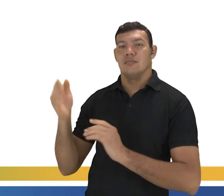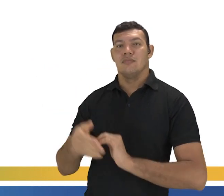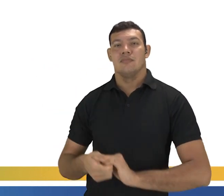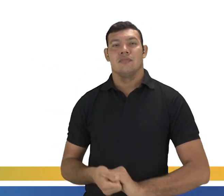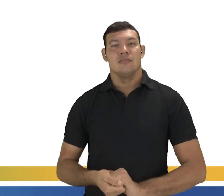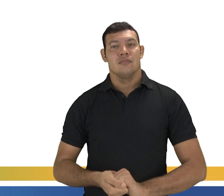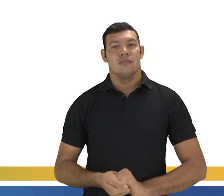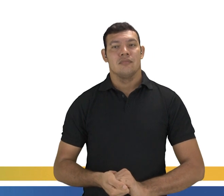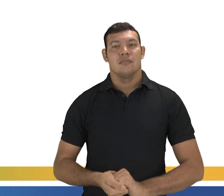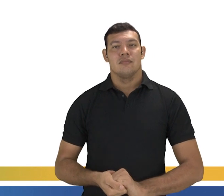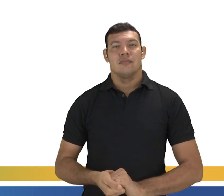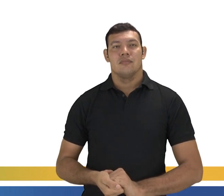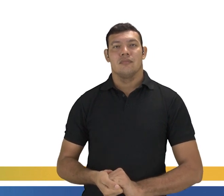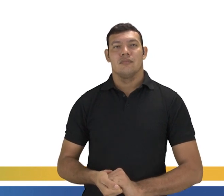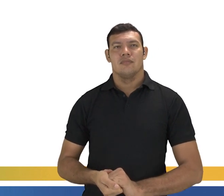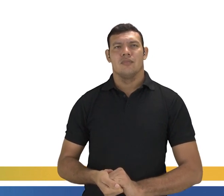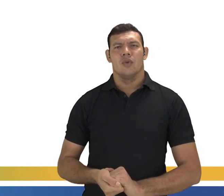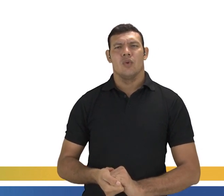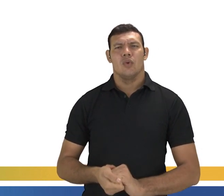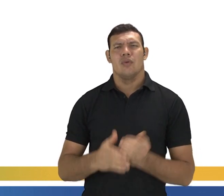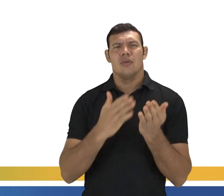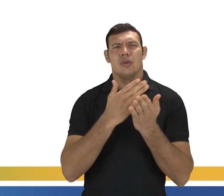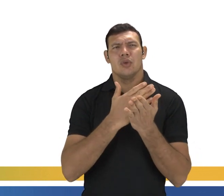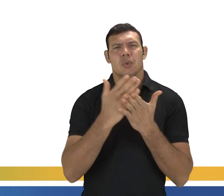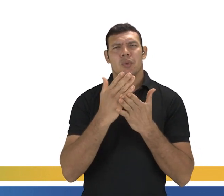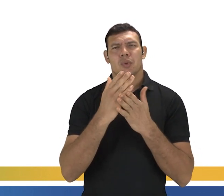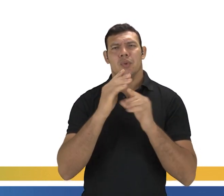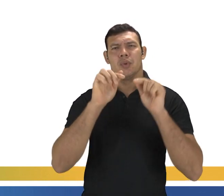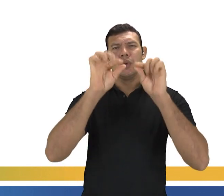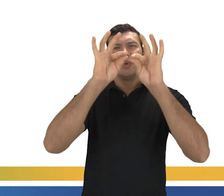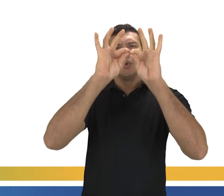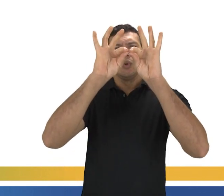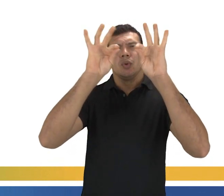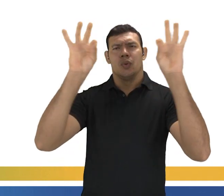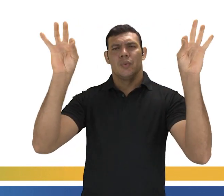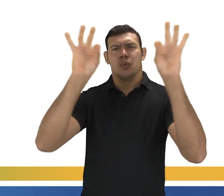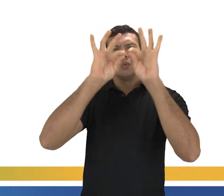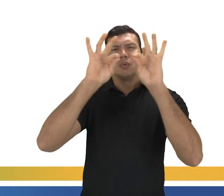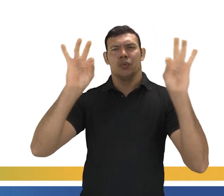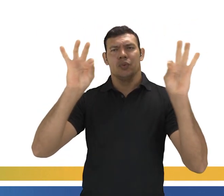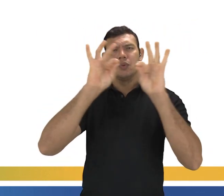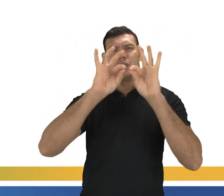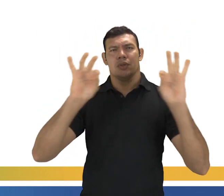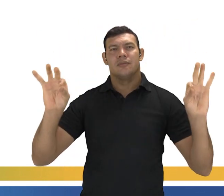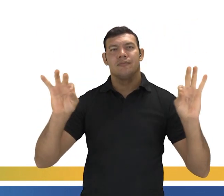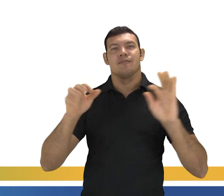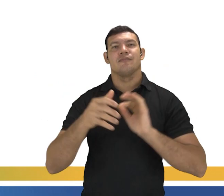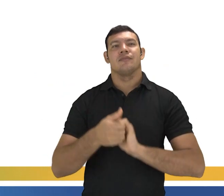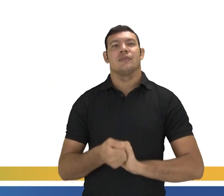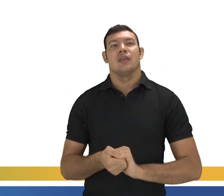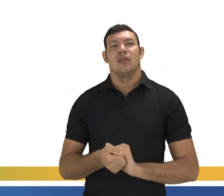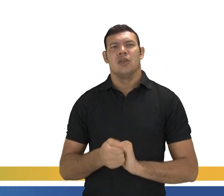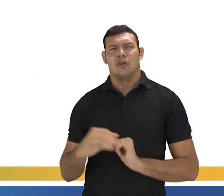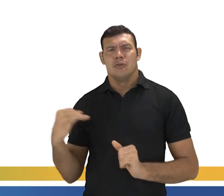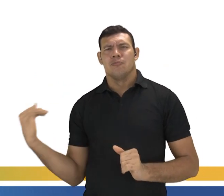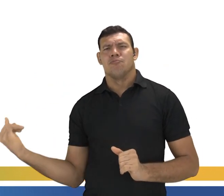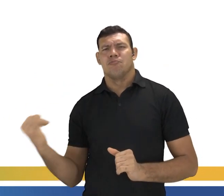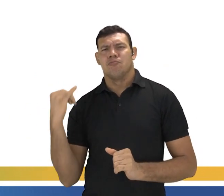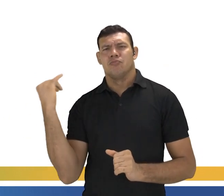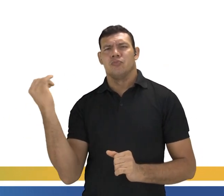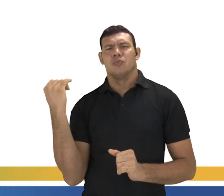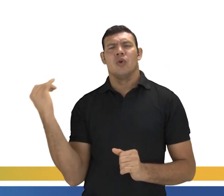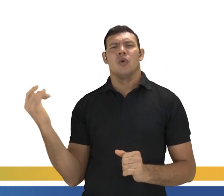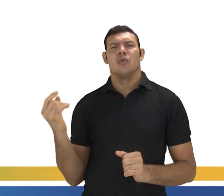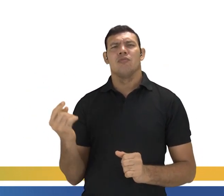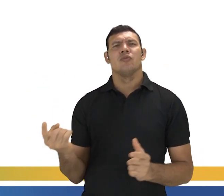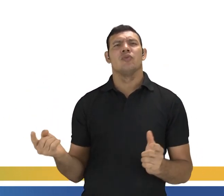consequências. Veja que já nas primeiras linhas vão ser apresentadas as causas. Leia comigo. É importante pontuar de início